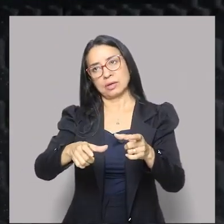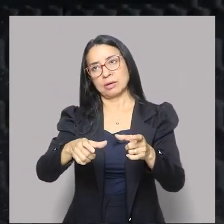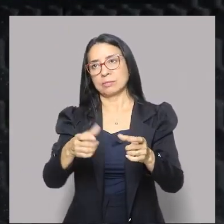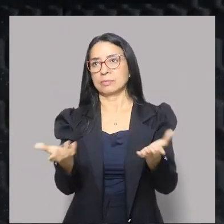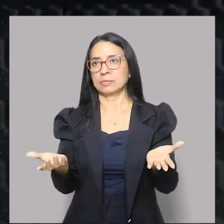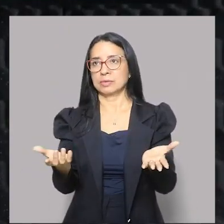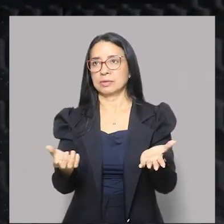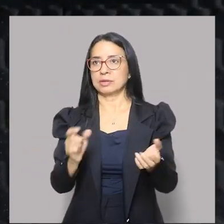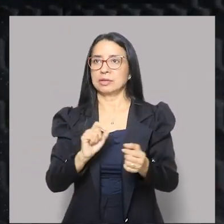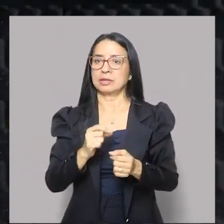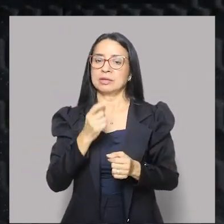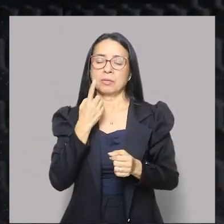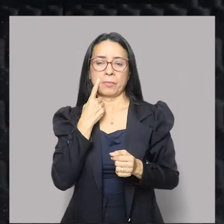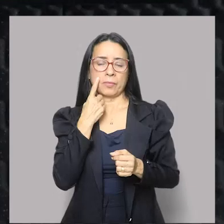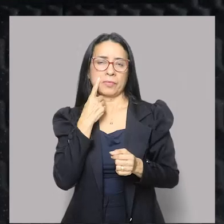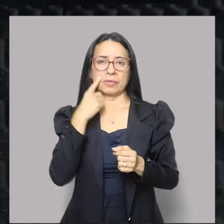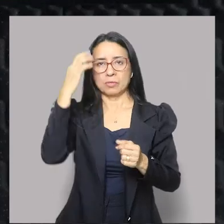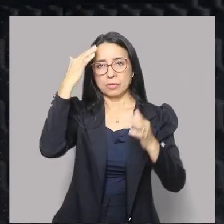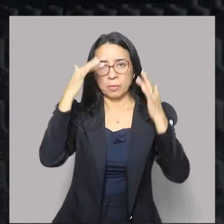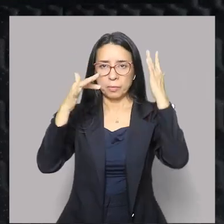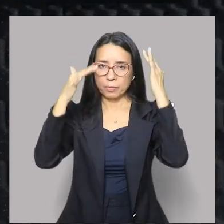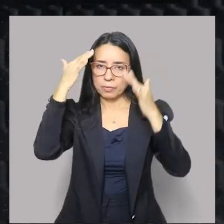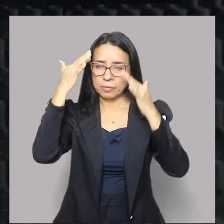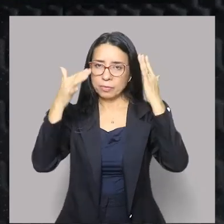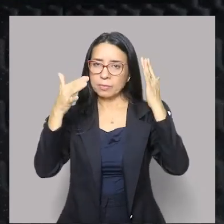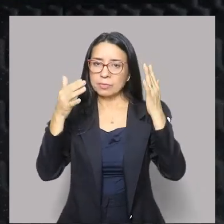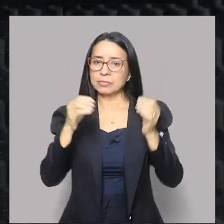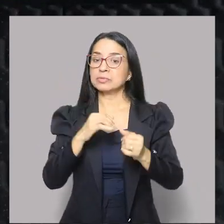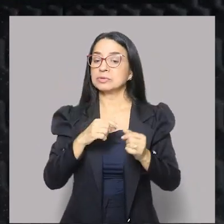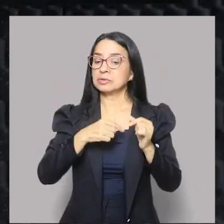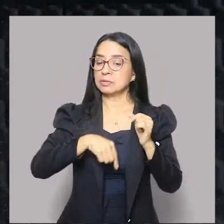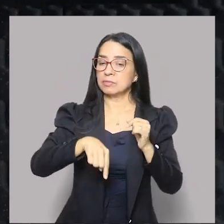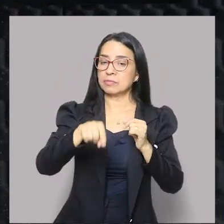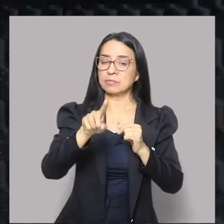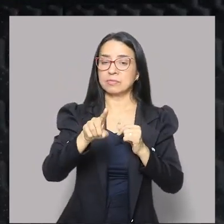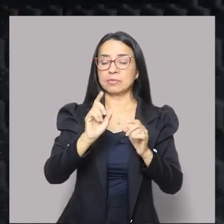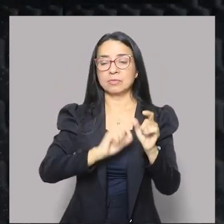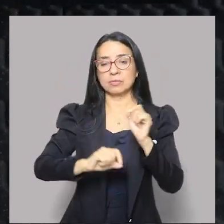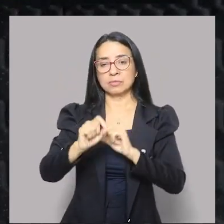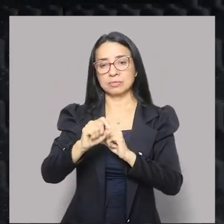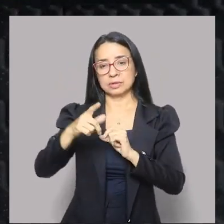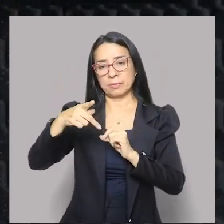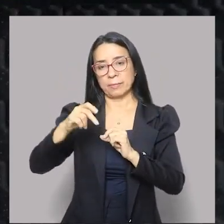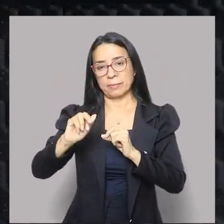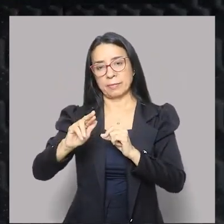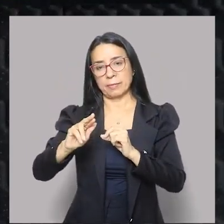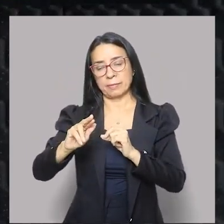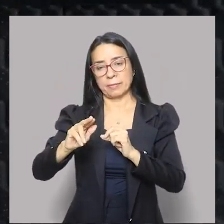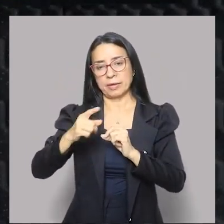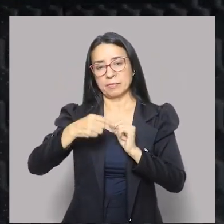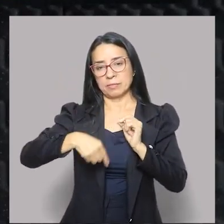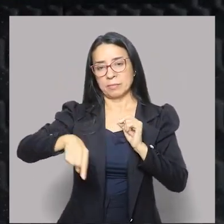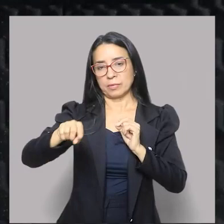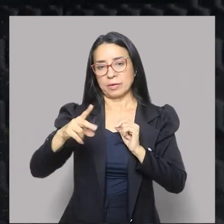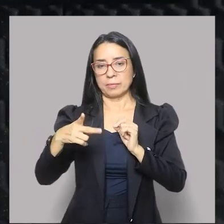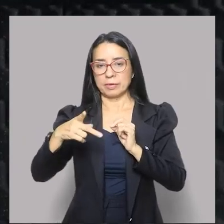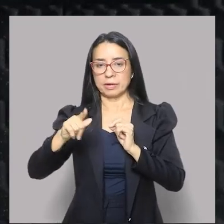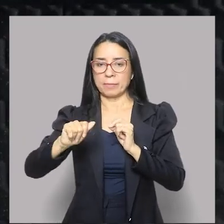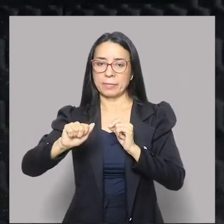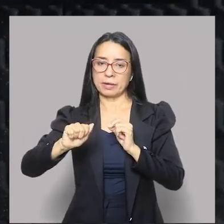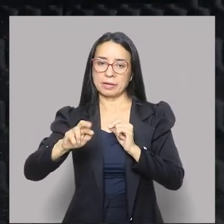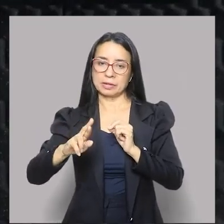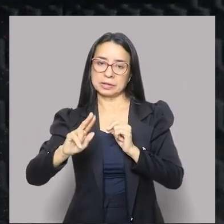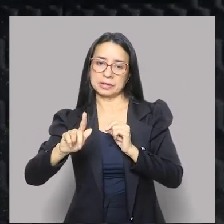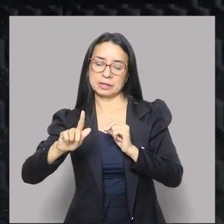que ele colocasse os seus sonhos e lá ele fosse, né, embora para Passágada, onde ele pudesse fazer tudo. Então a